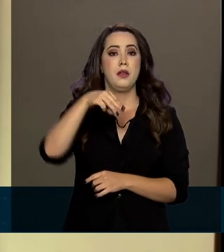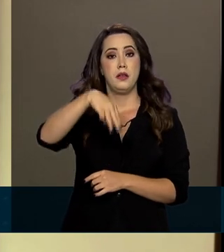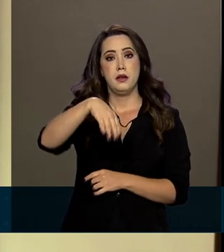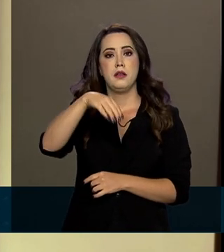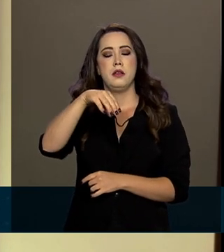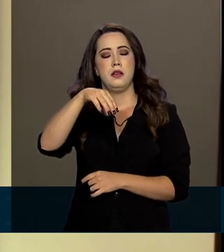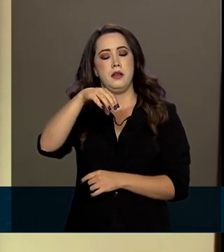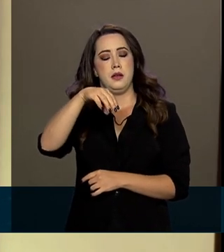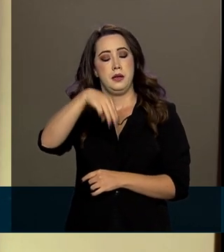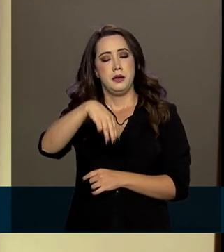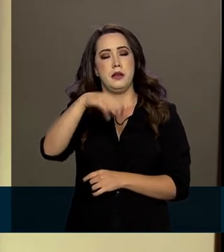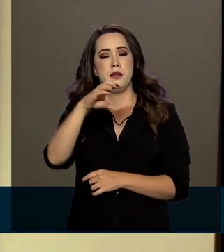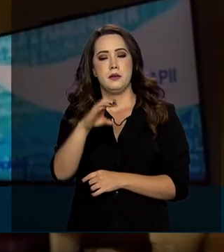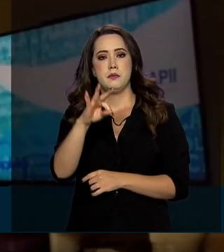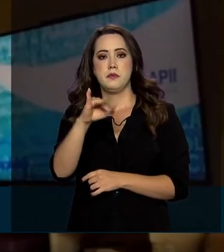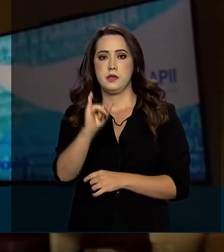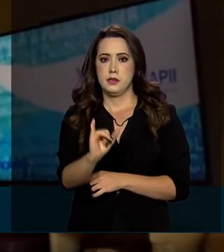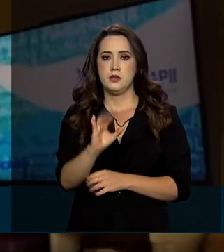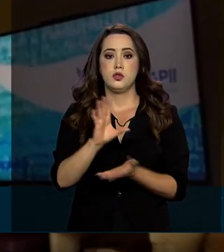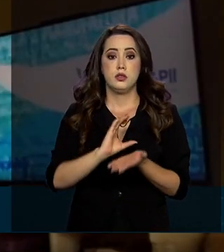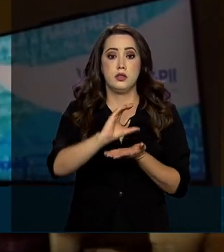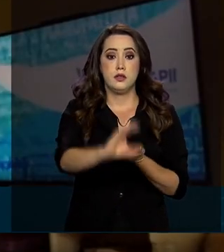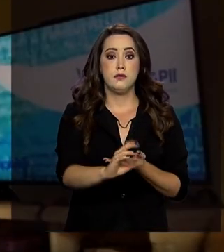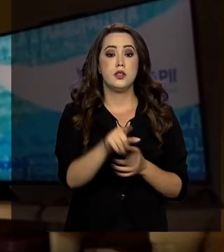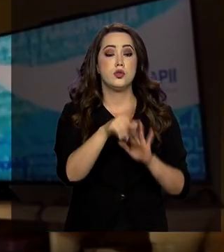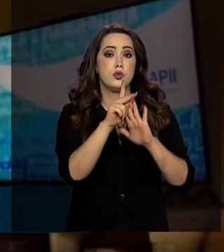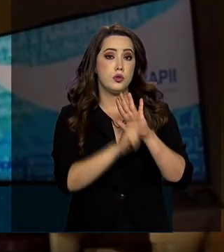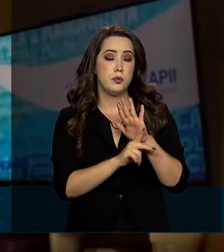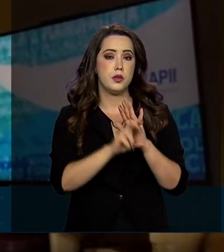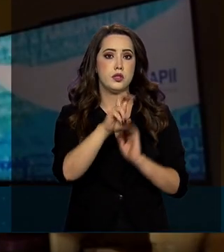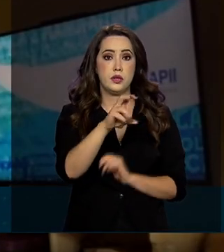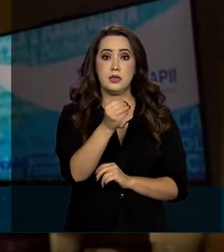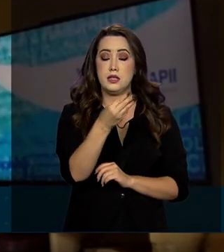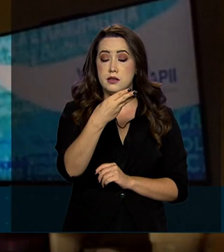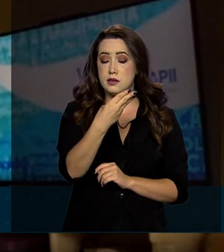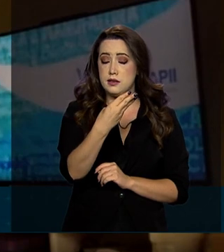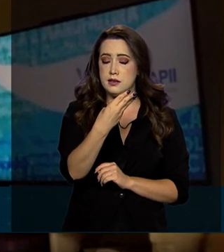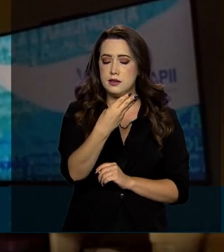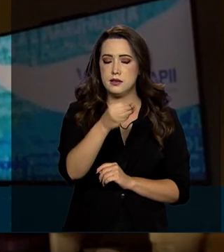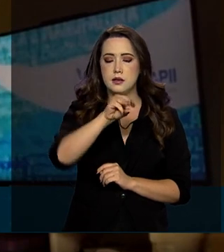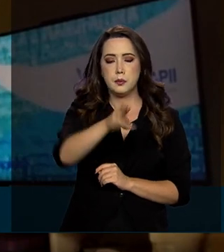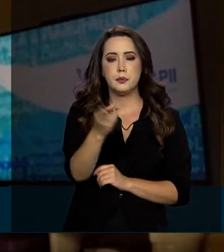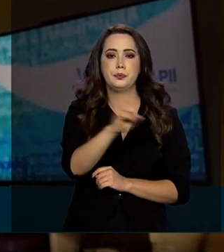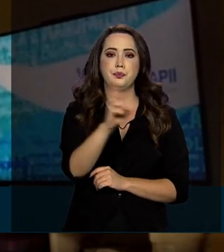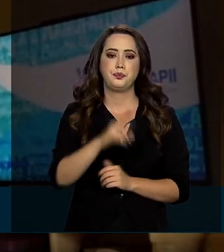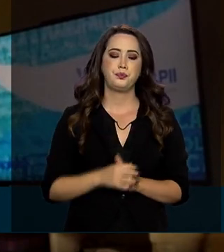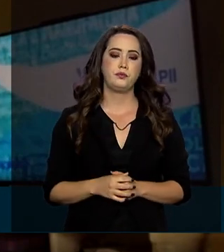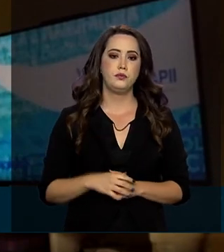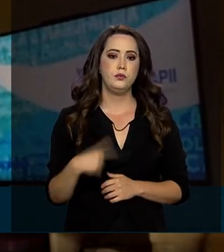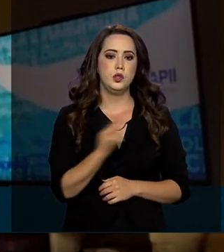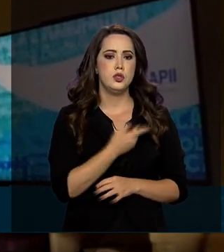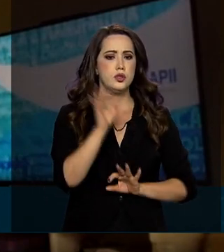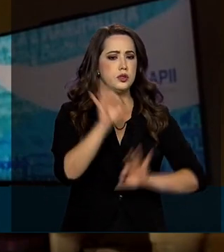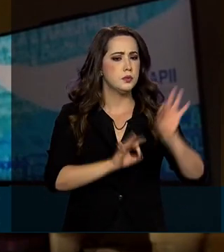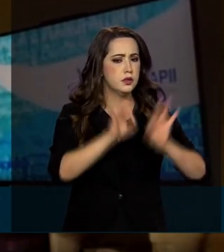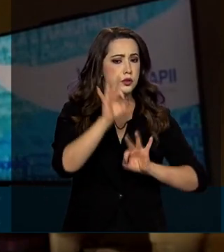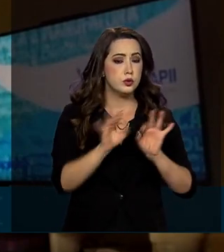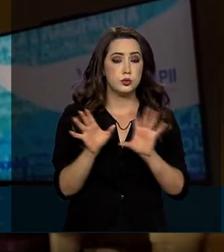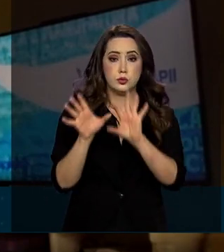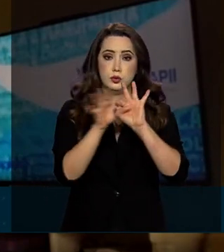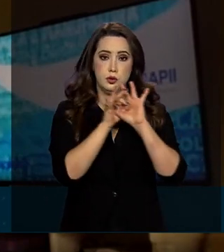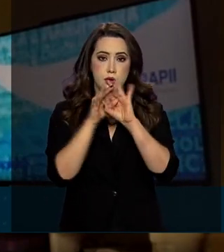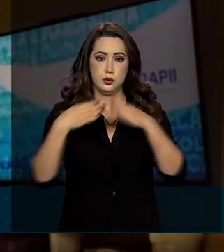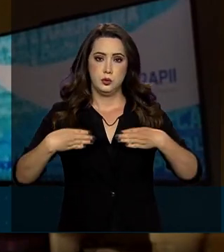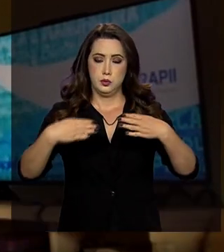$ 530 mil. Estamos desenvolvendo um projeto Embrapi, com financiamento da Embrapi, que trata justamente de fazer